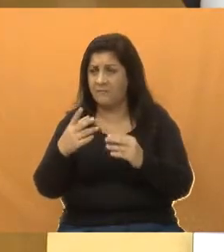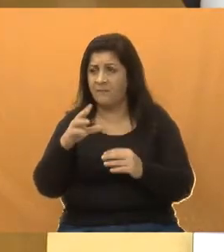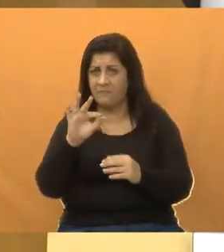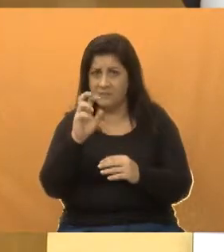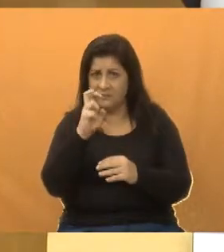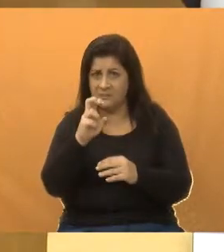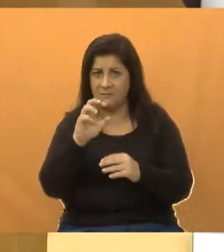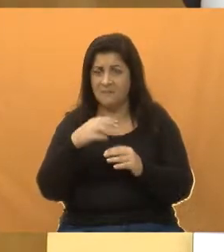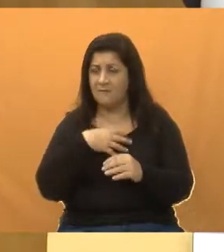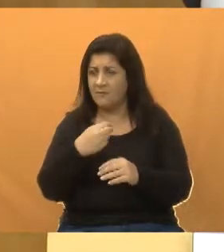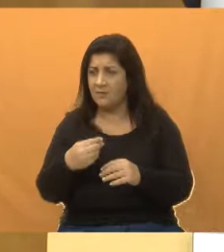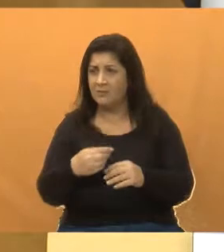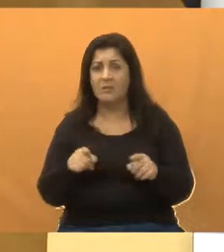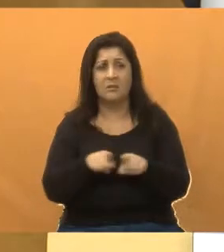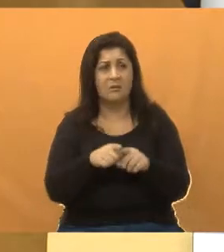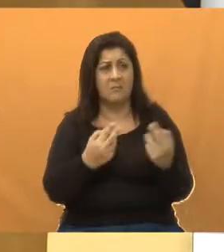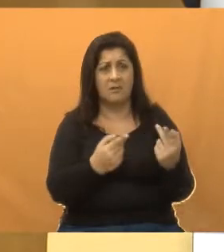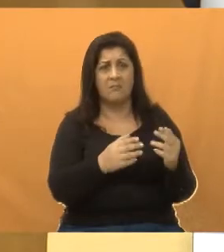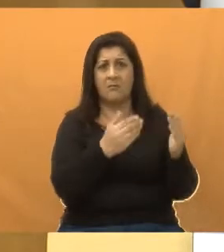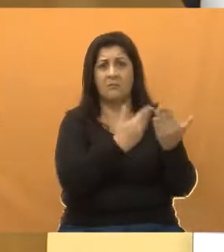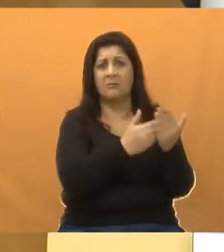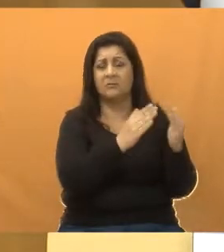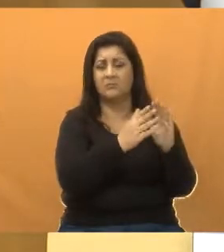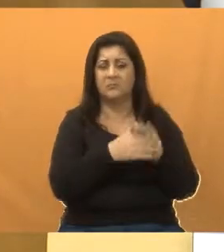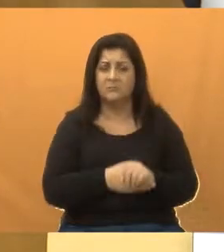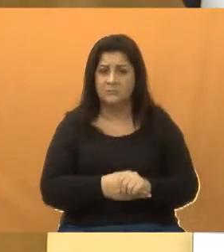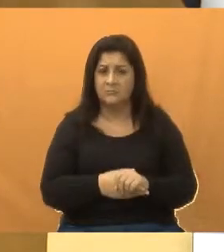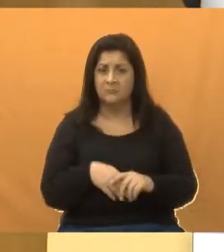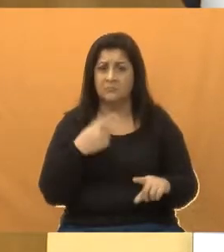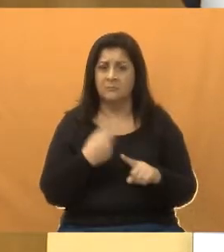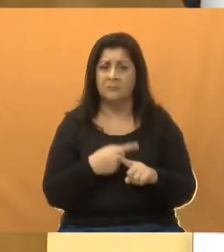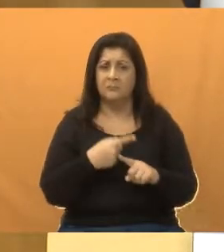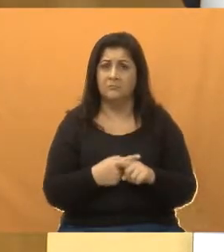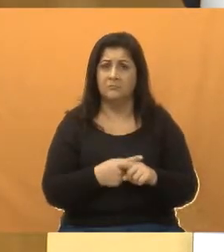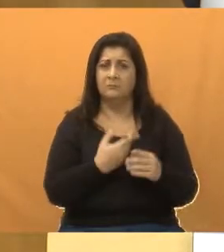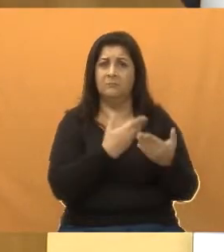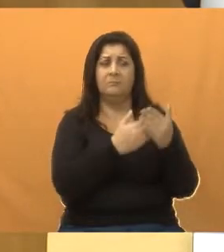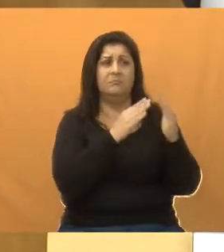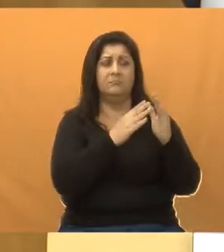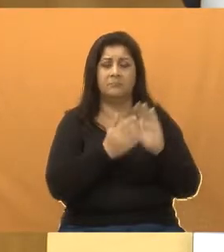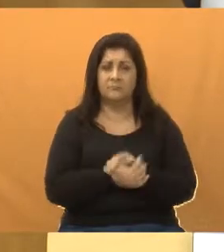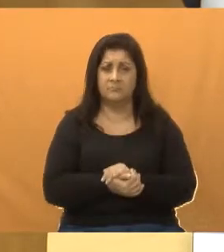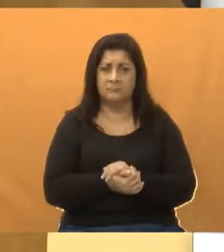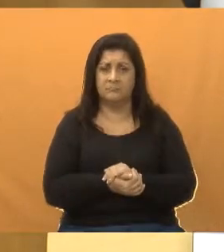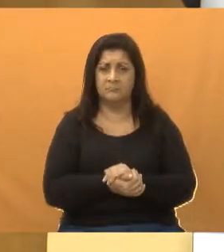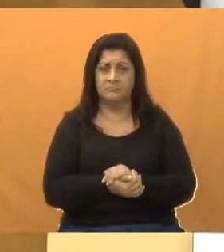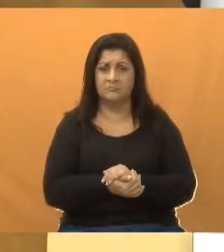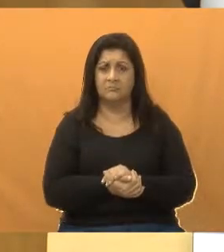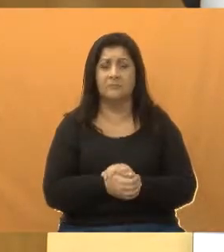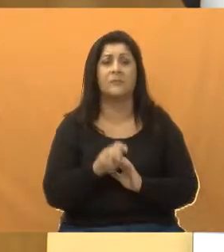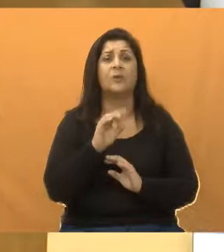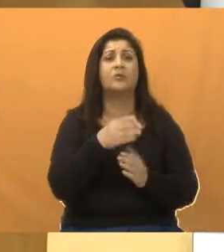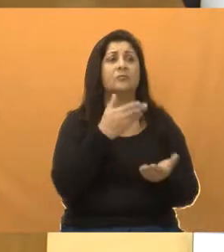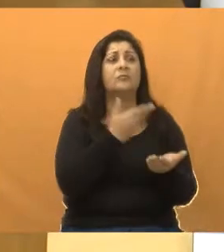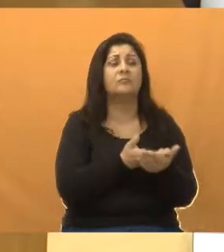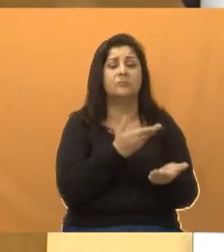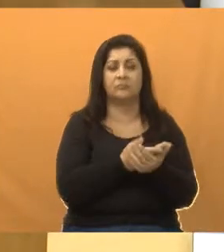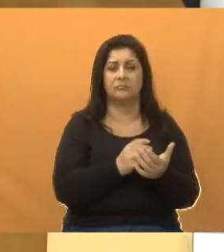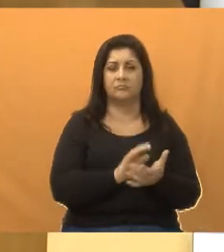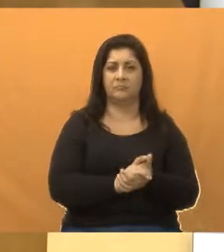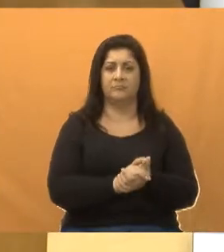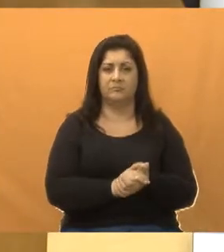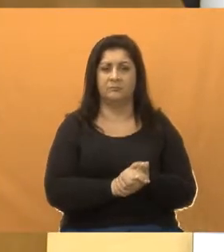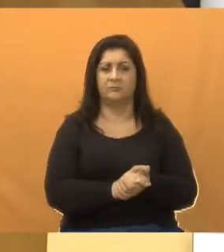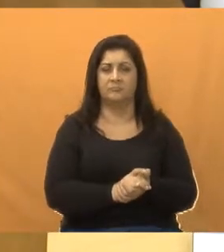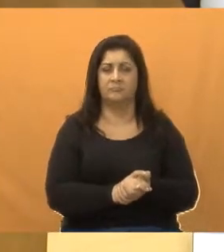das escolas. Por que a escola? A escola, você vai só estudar ali, por exemplo,